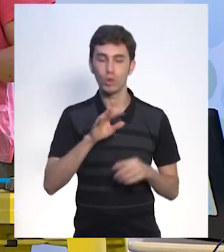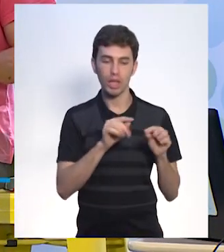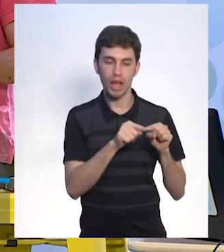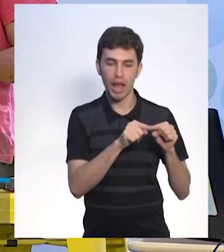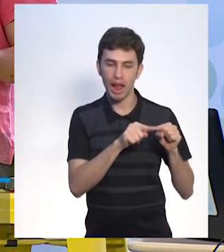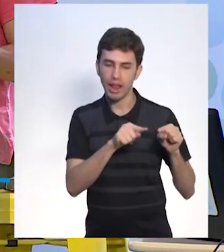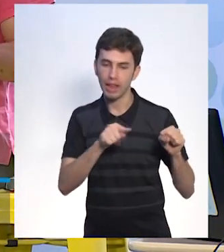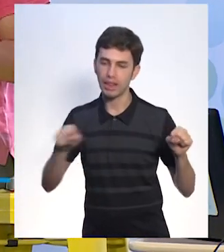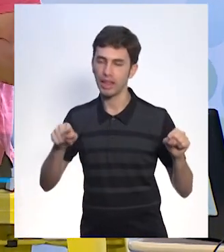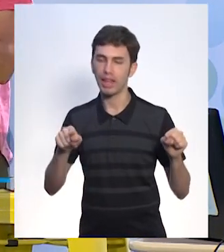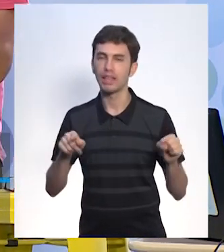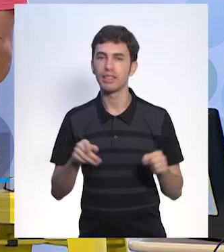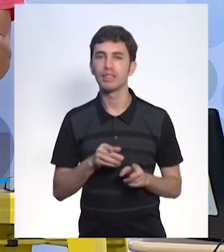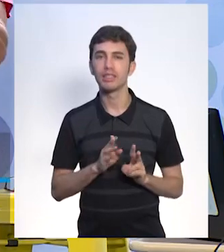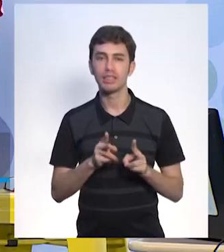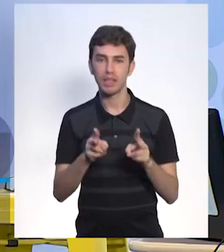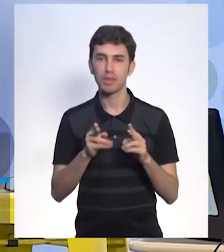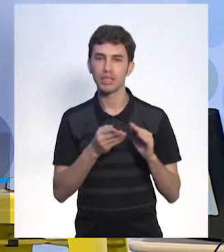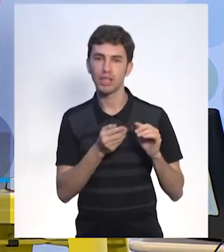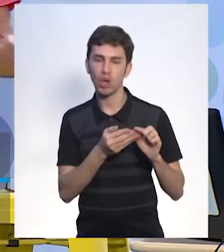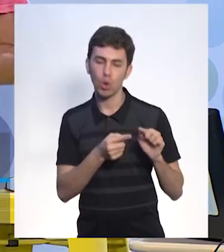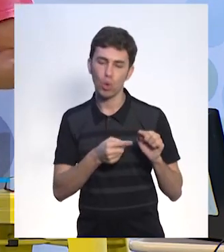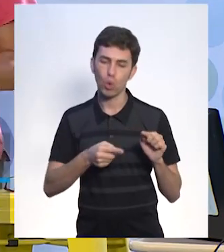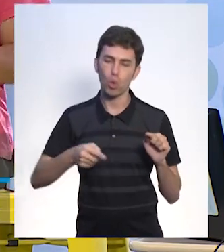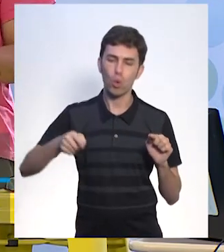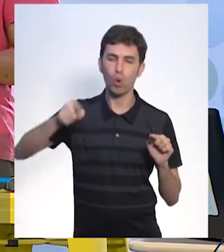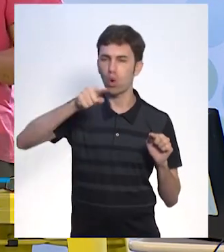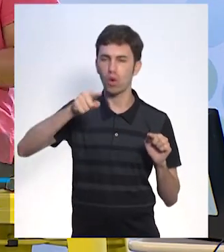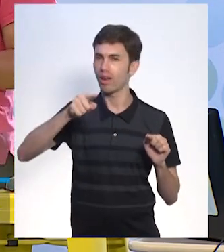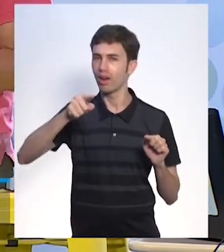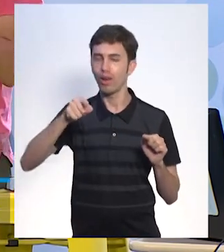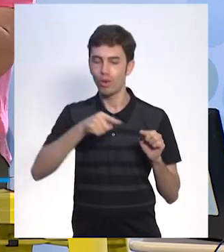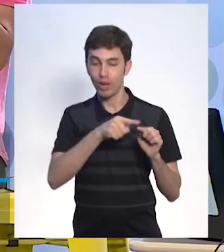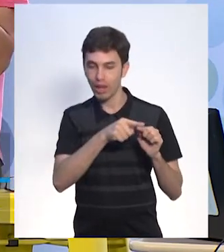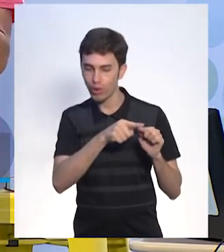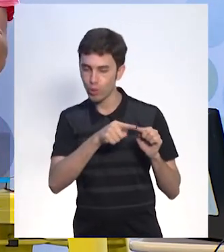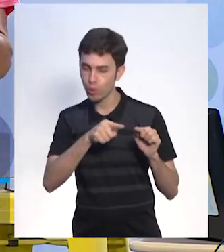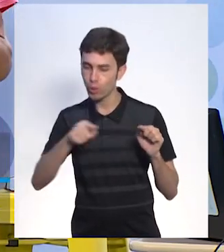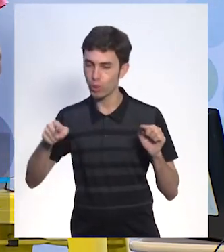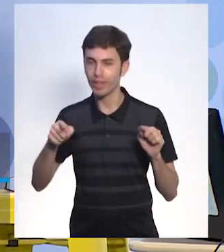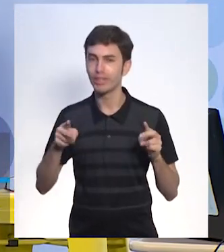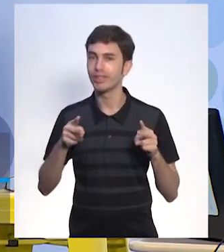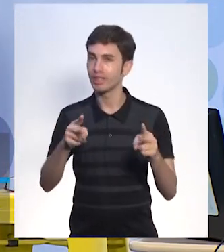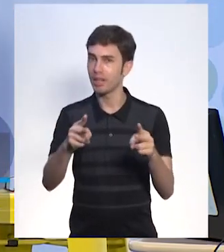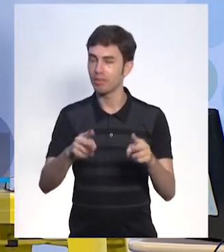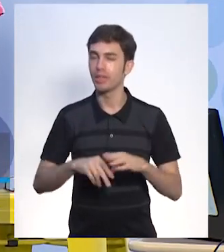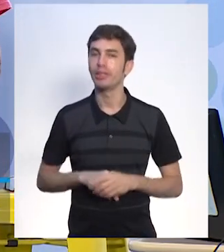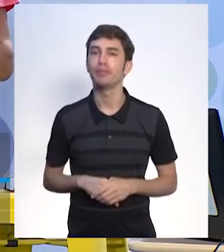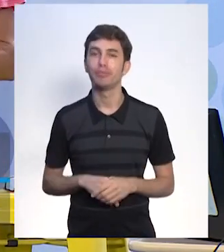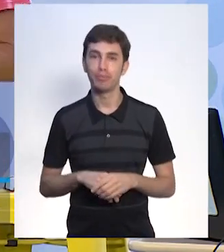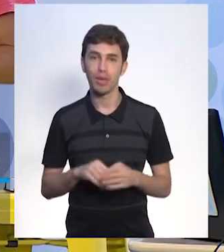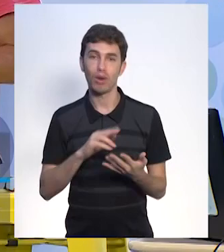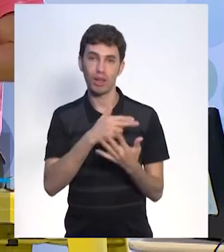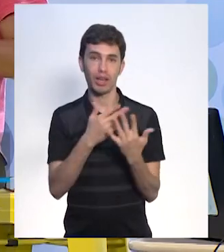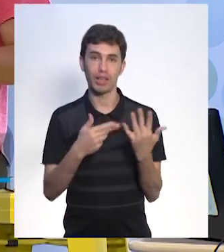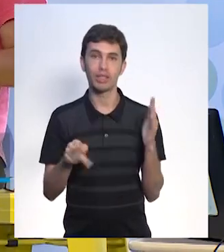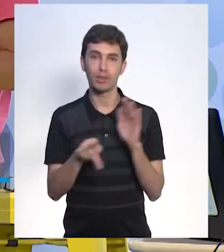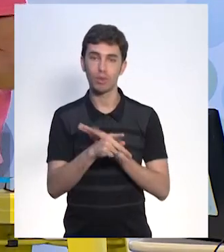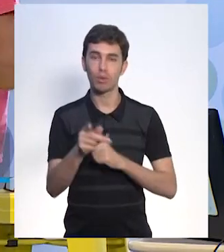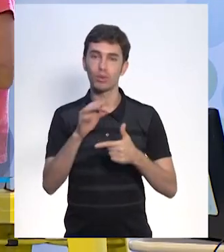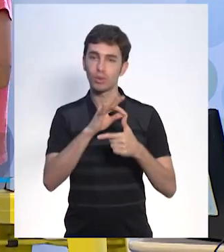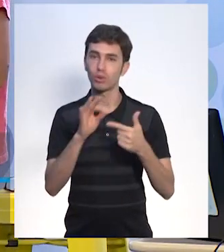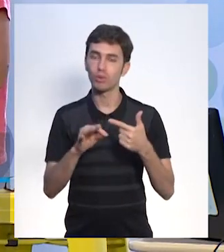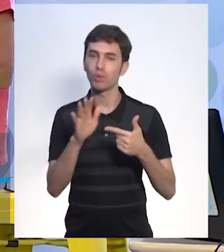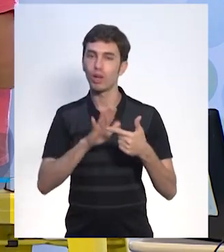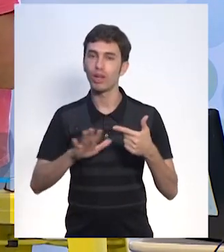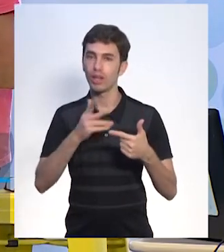as linhas retas. Perceba que não tem curvas em nenhuma delas. Também é característica muito forte aí dos